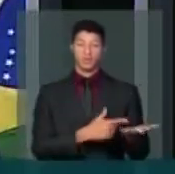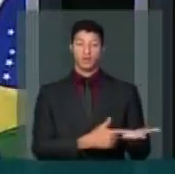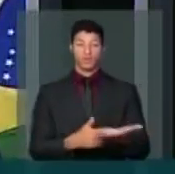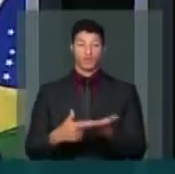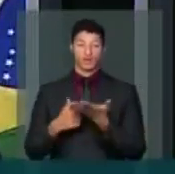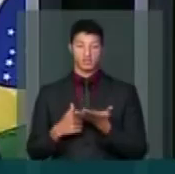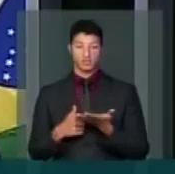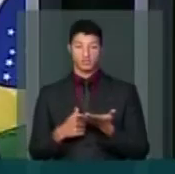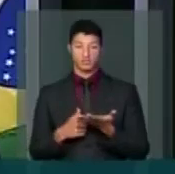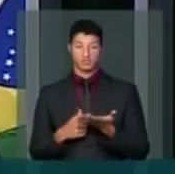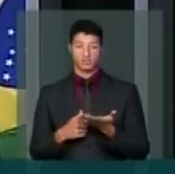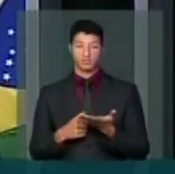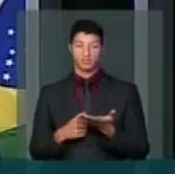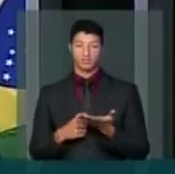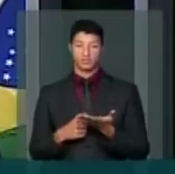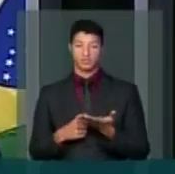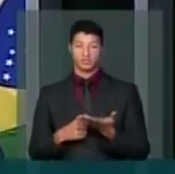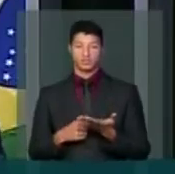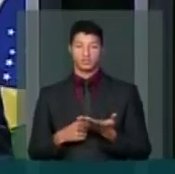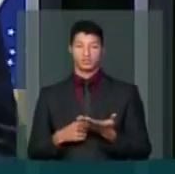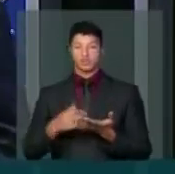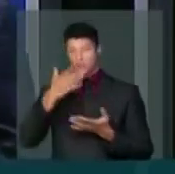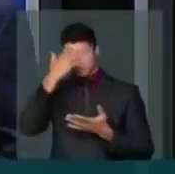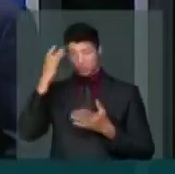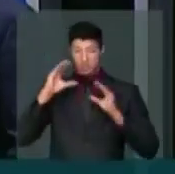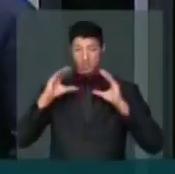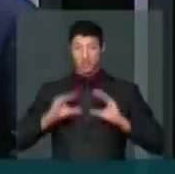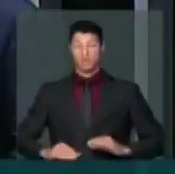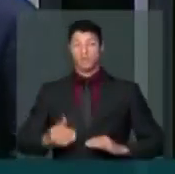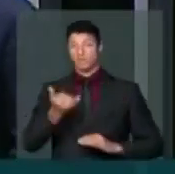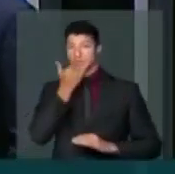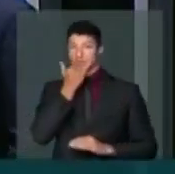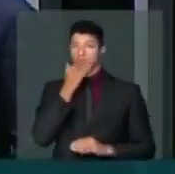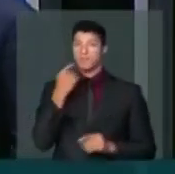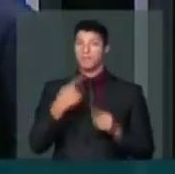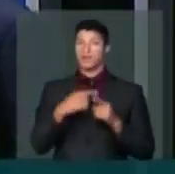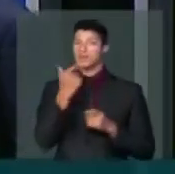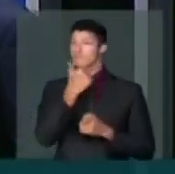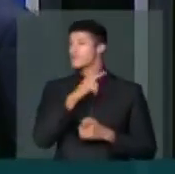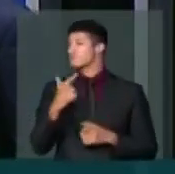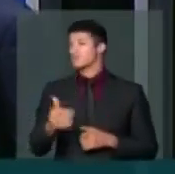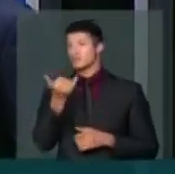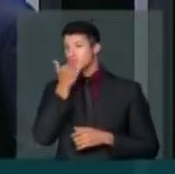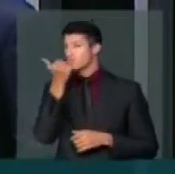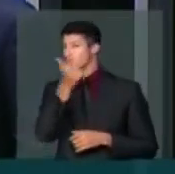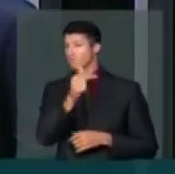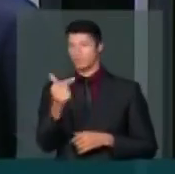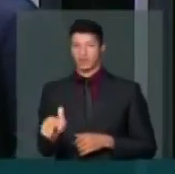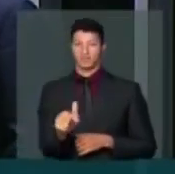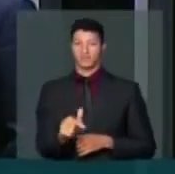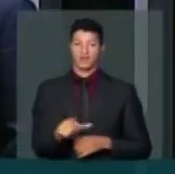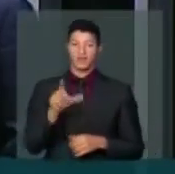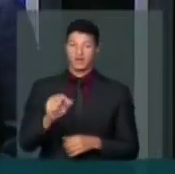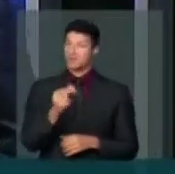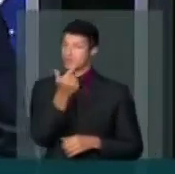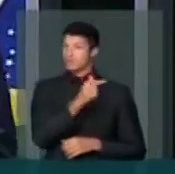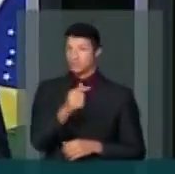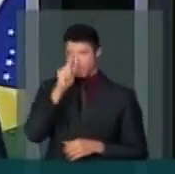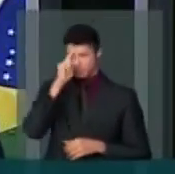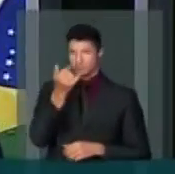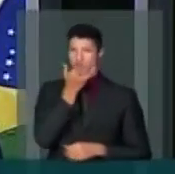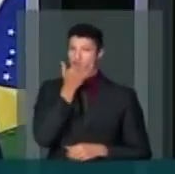convocação para que esse cidadão viesse aqui pedir desculpa, porque não tem desculpa. Isso não tem